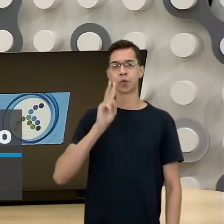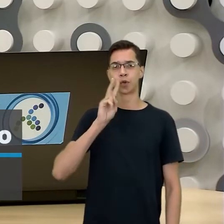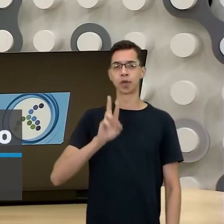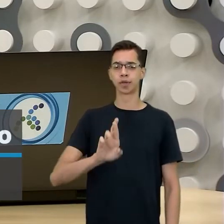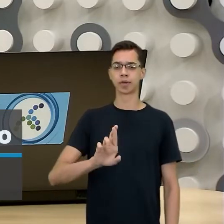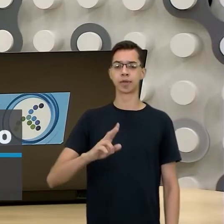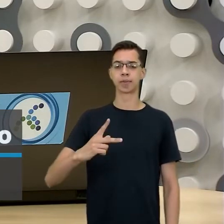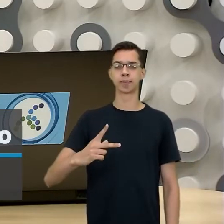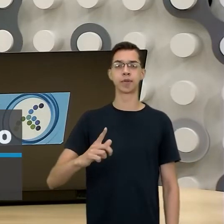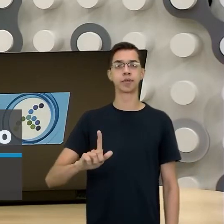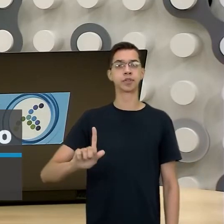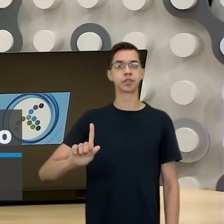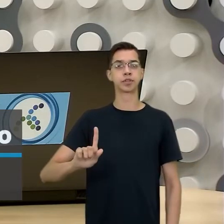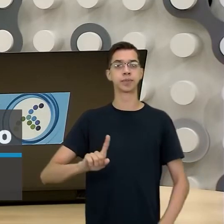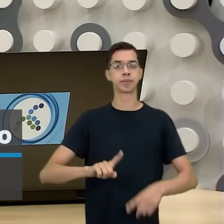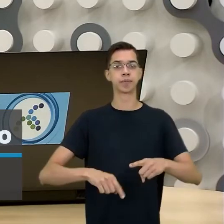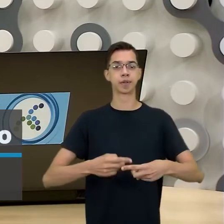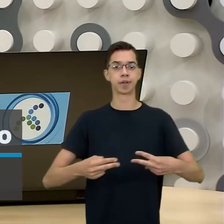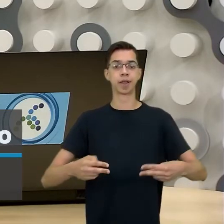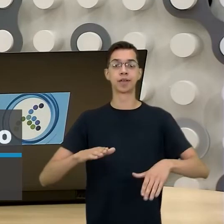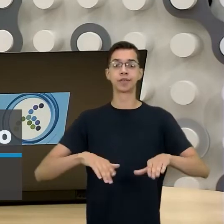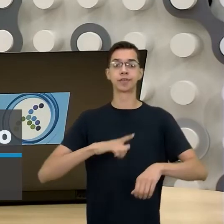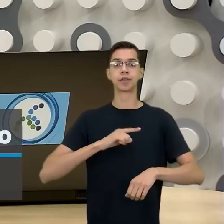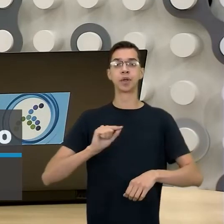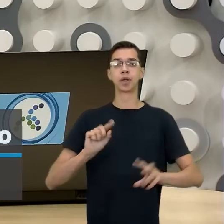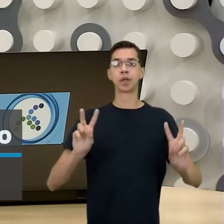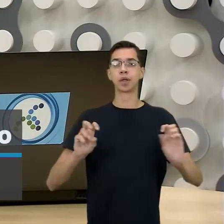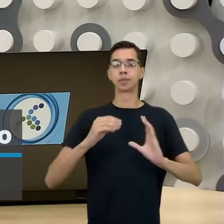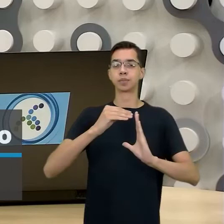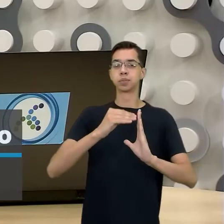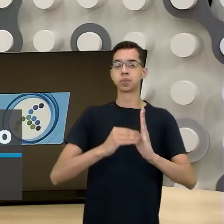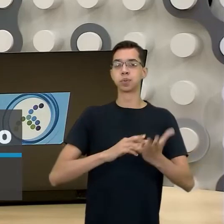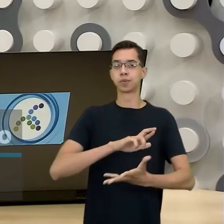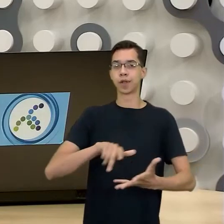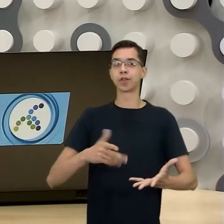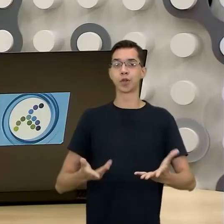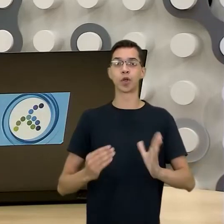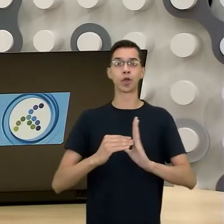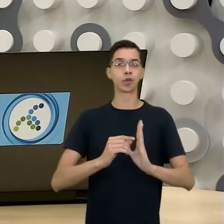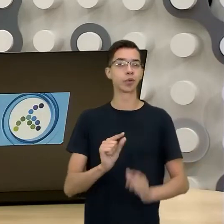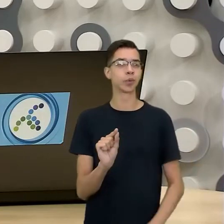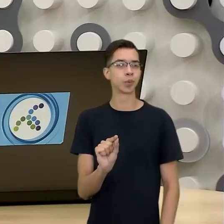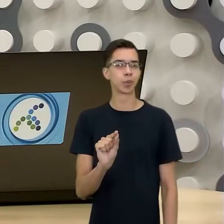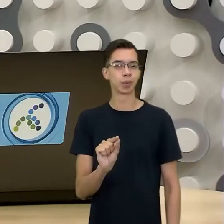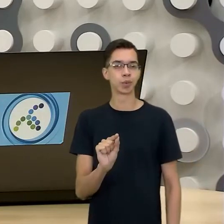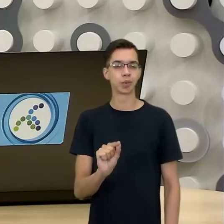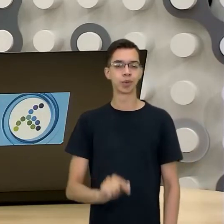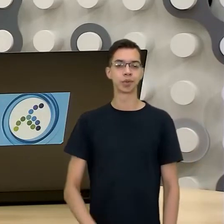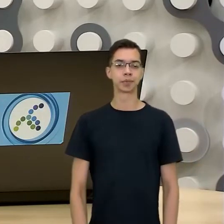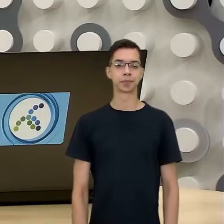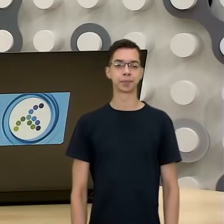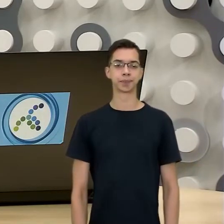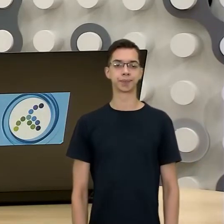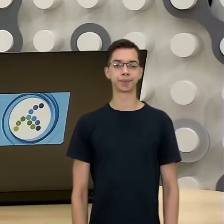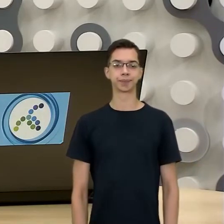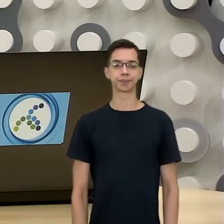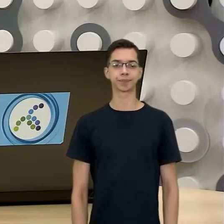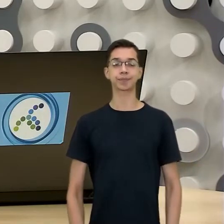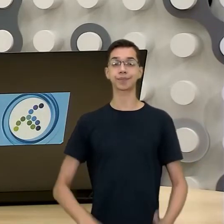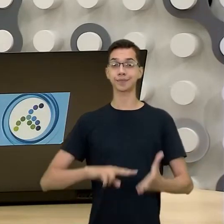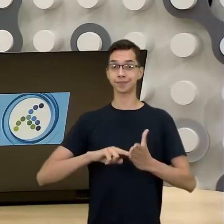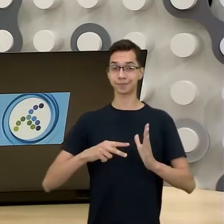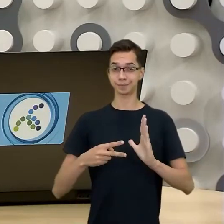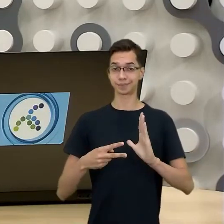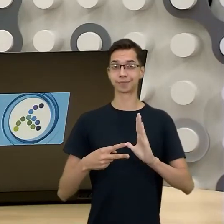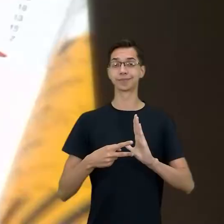RPG, geralmente tem um monte de termo, né? Então, o que eles fazem? Eles colocam lá o que é cada um, o que é uma missão, o que